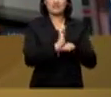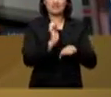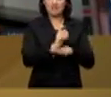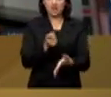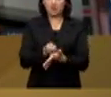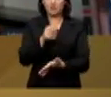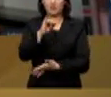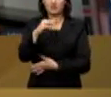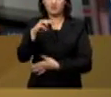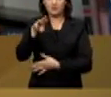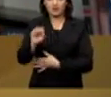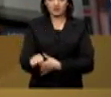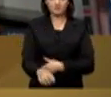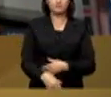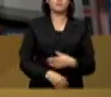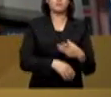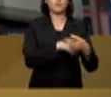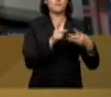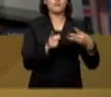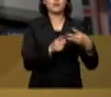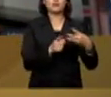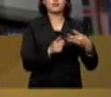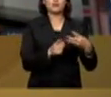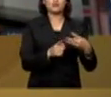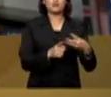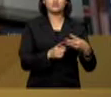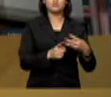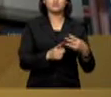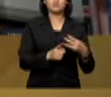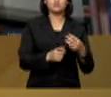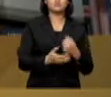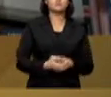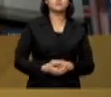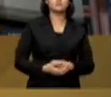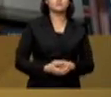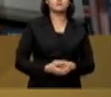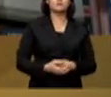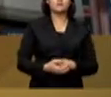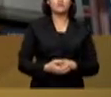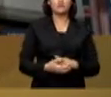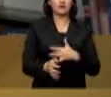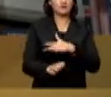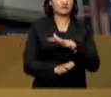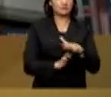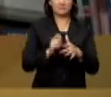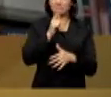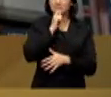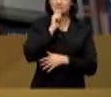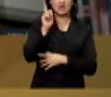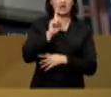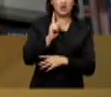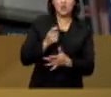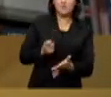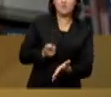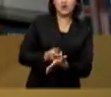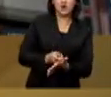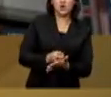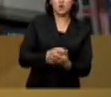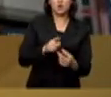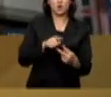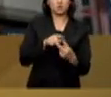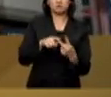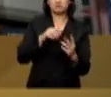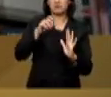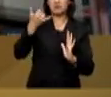quadro: contribuintes que não recolheram nem o ICMS, nem o ISS.